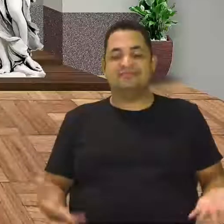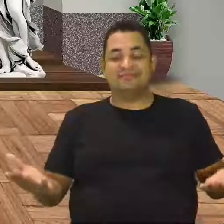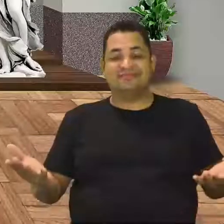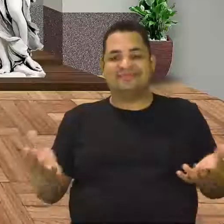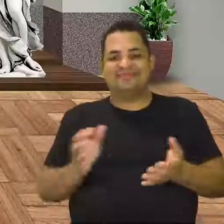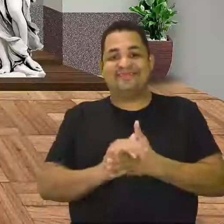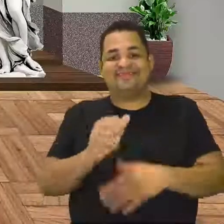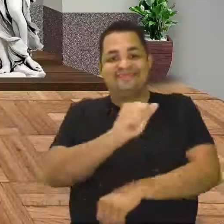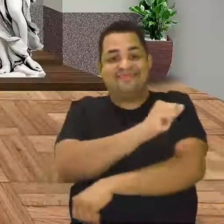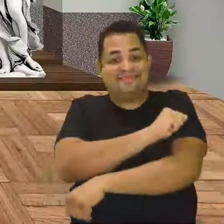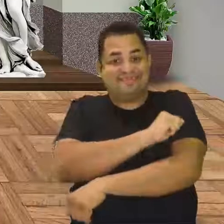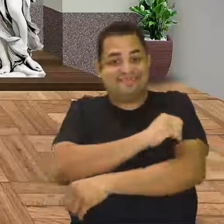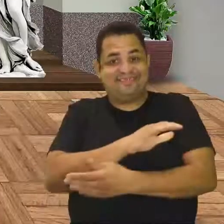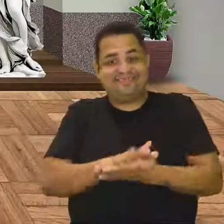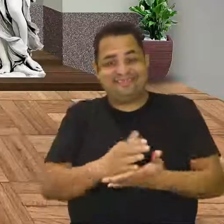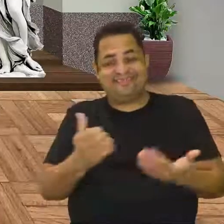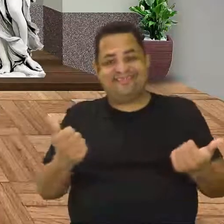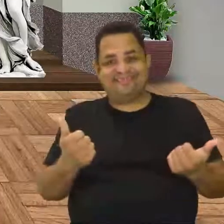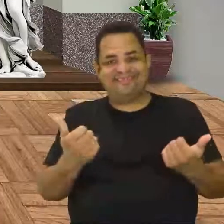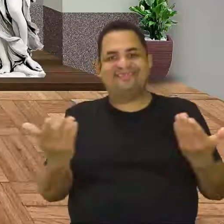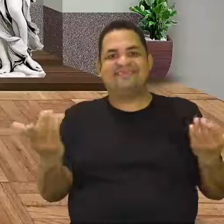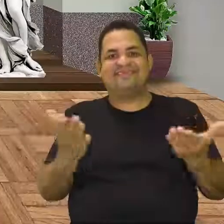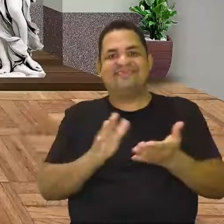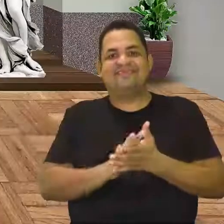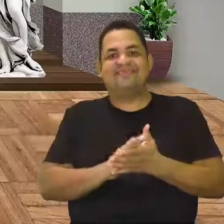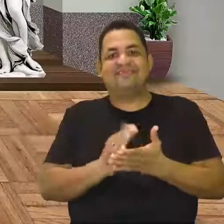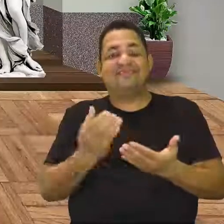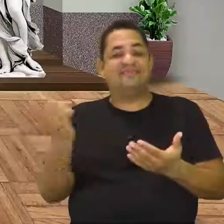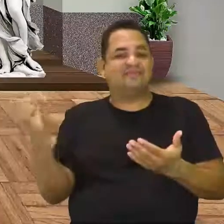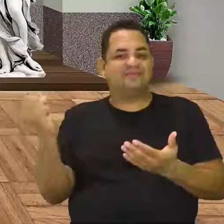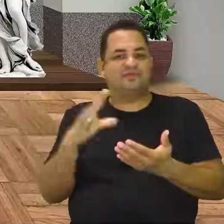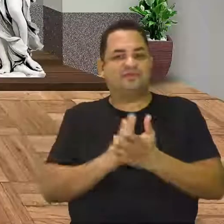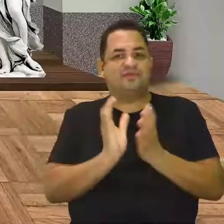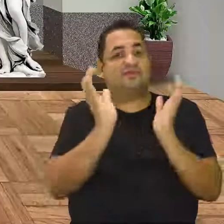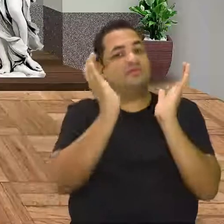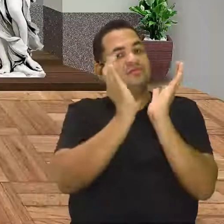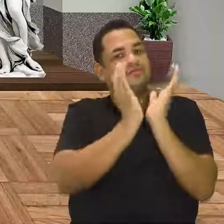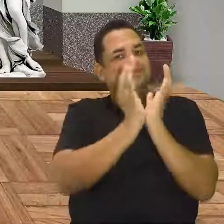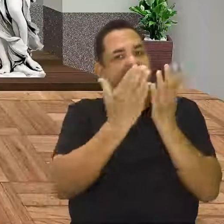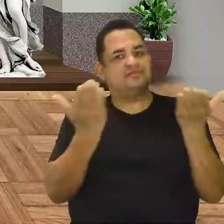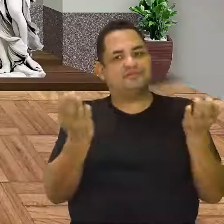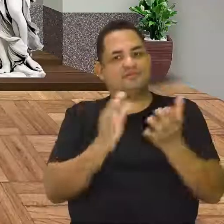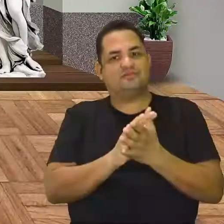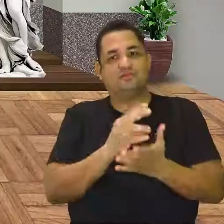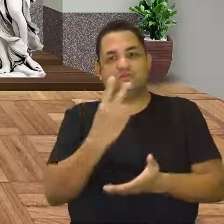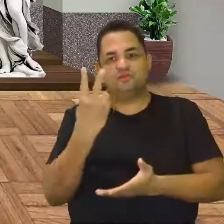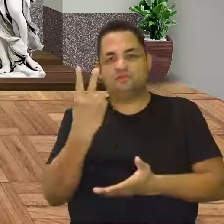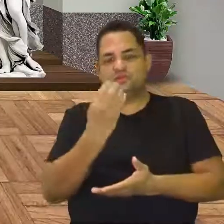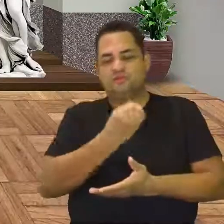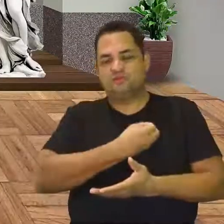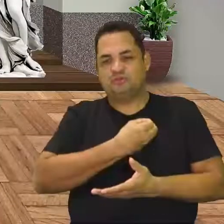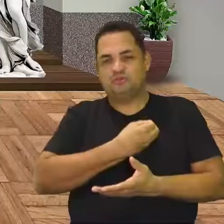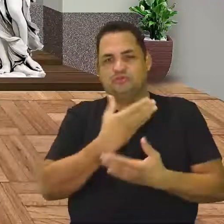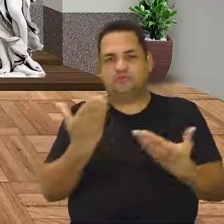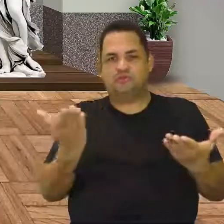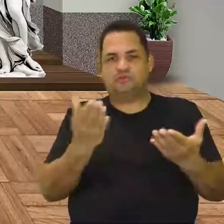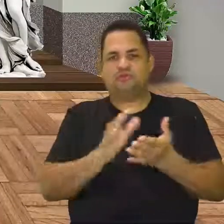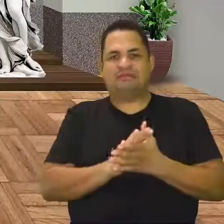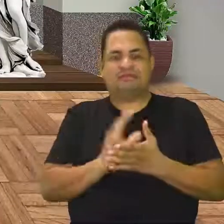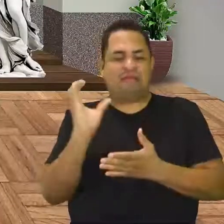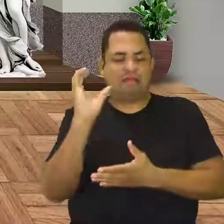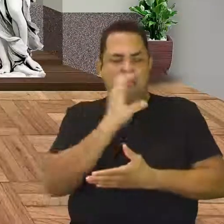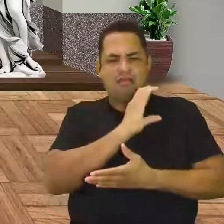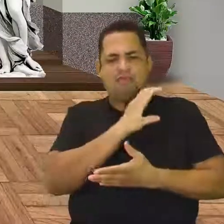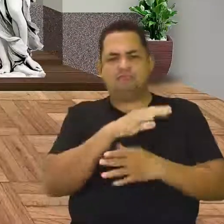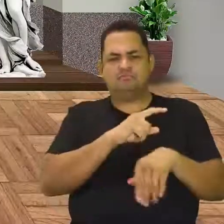Salve, salve, alunos! Vamos aí para uma nova unidade, a unidade número 2. Tá passando muito